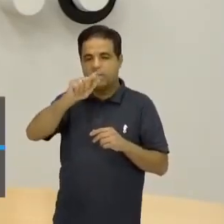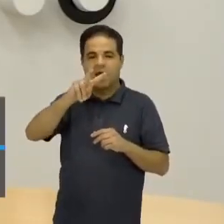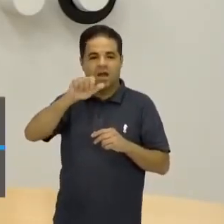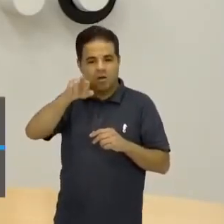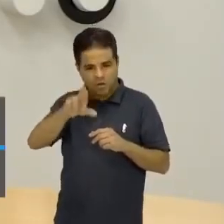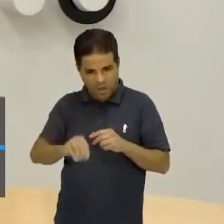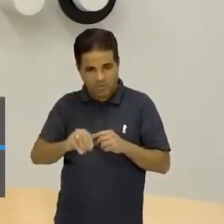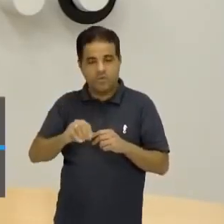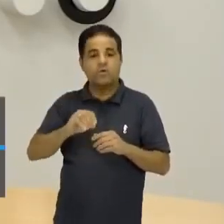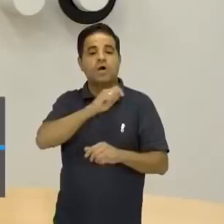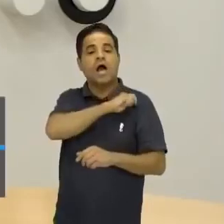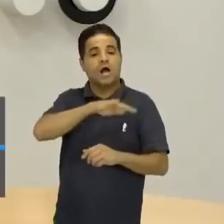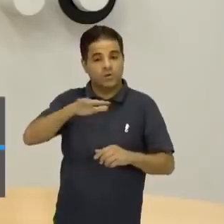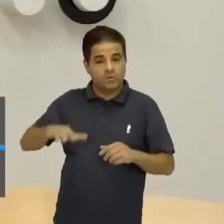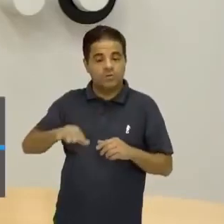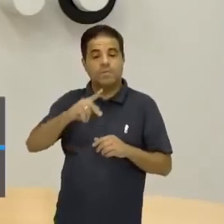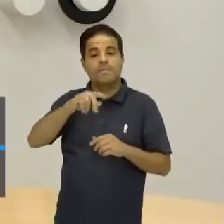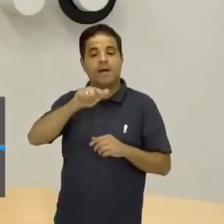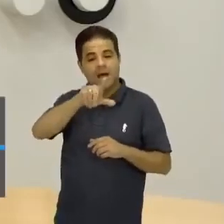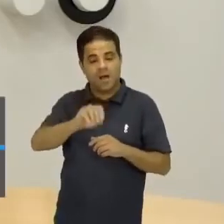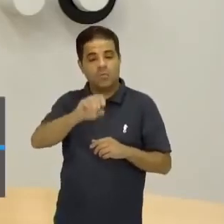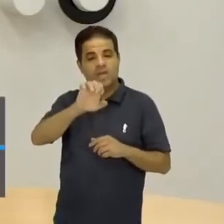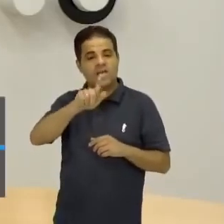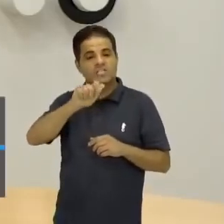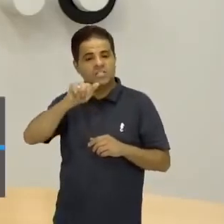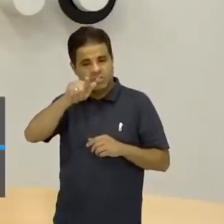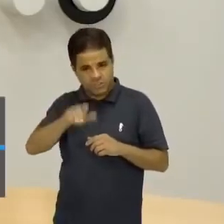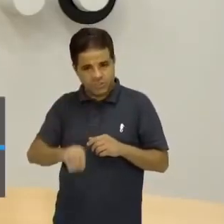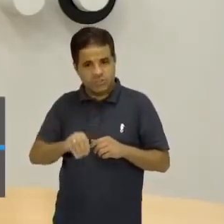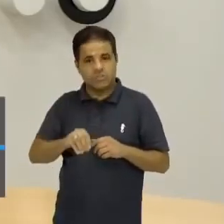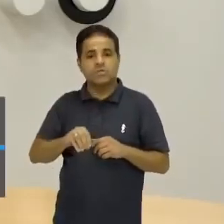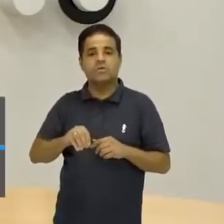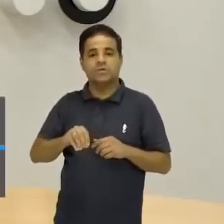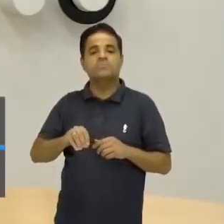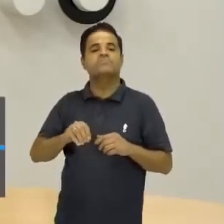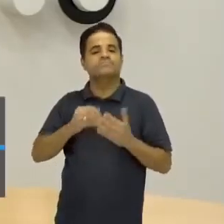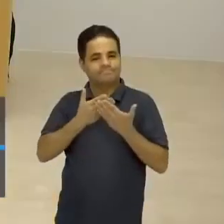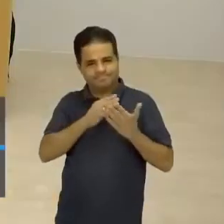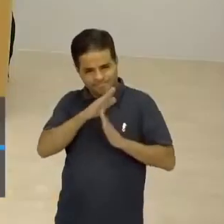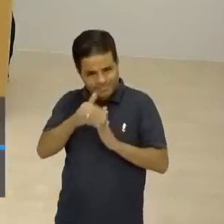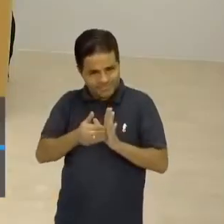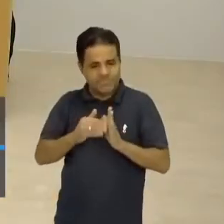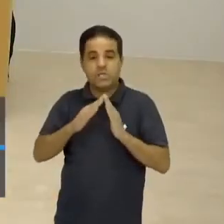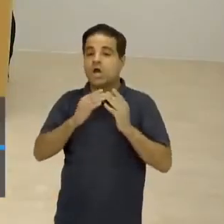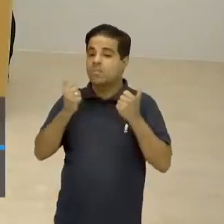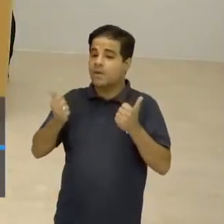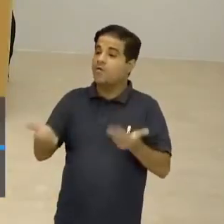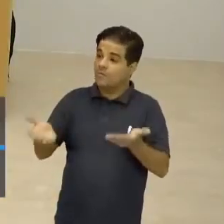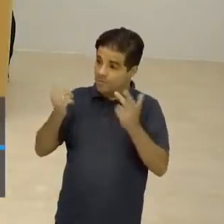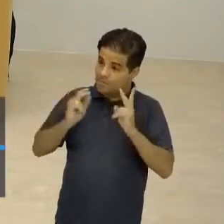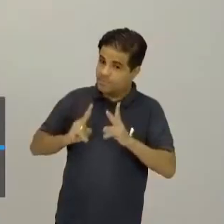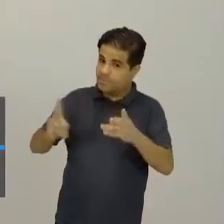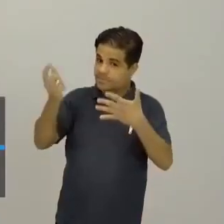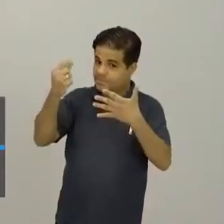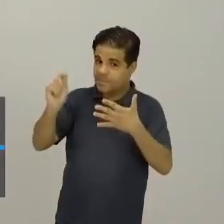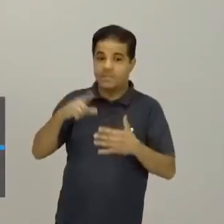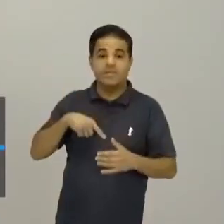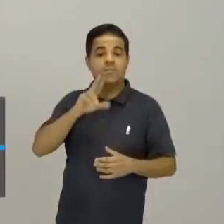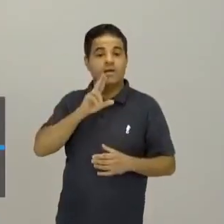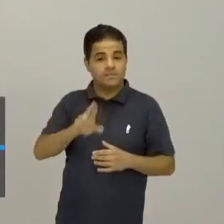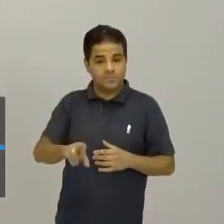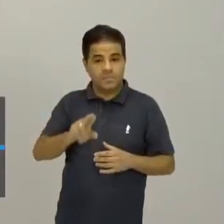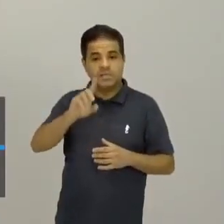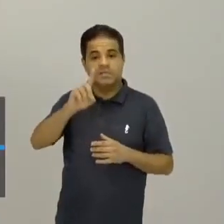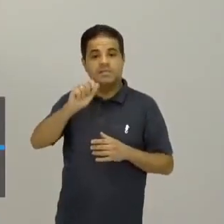Álvaro, Júlio, os alunos do Paulo Egídio, os alunos do Monsenhor Nora. Professora Roberta, vamos conferir? Vamos, tem uma resposta aqui de uma tal